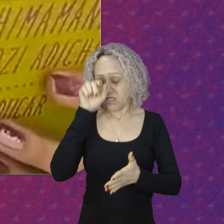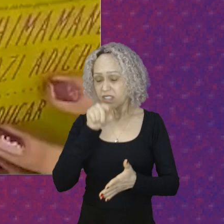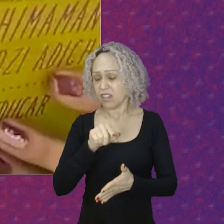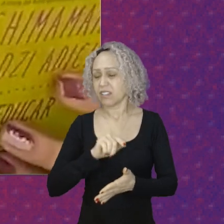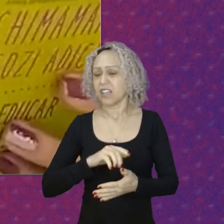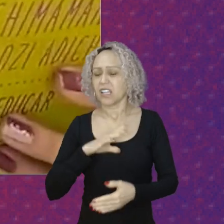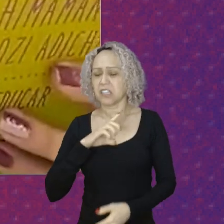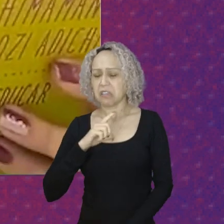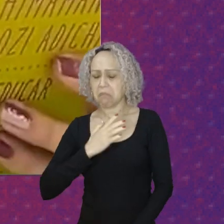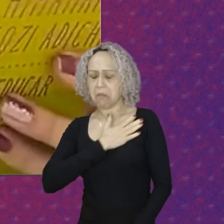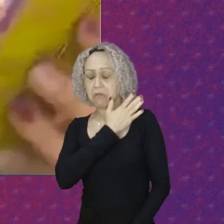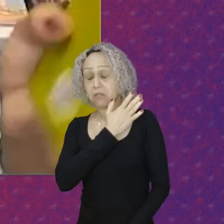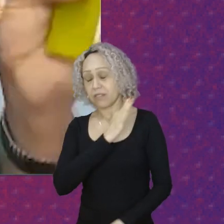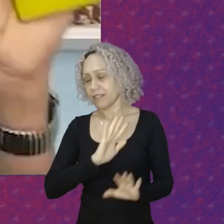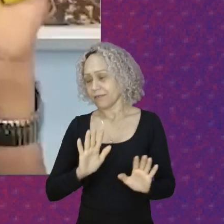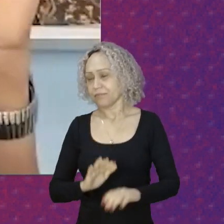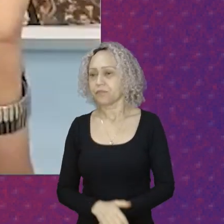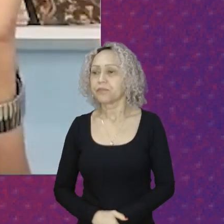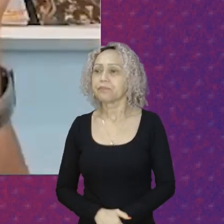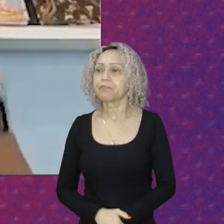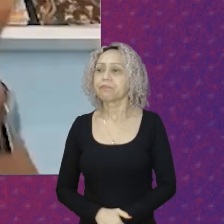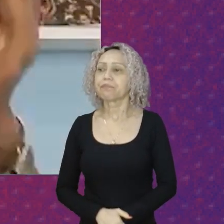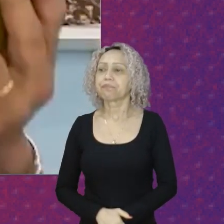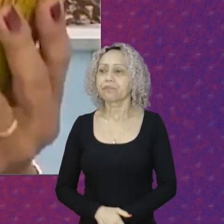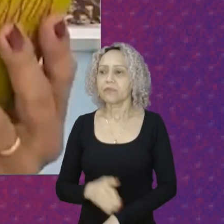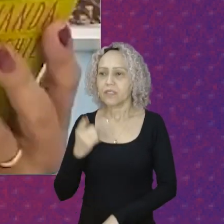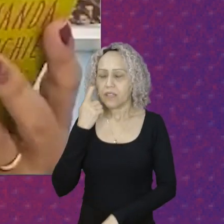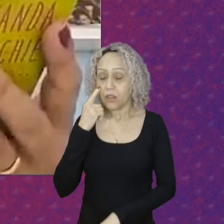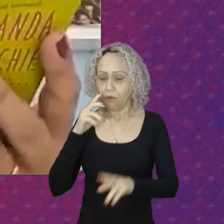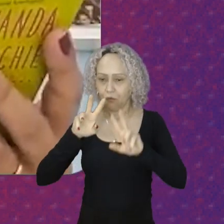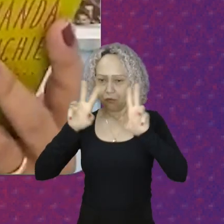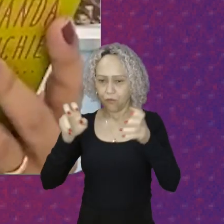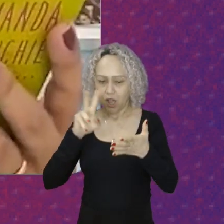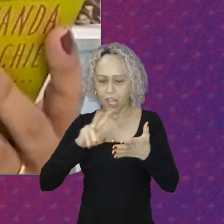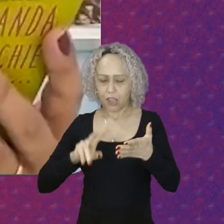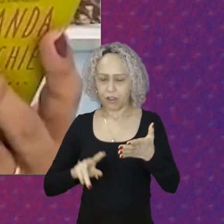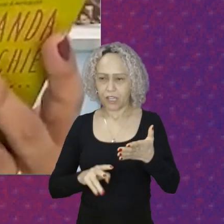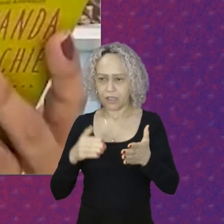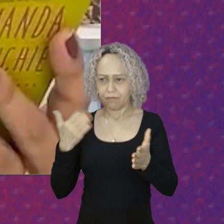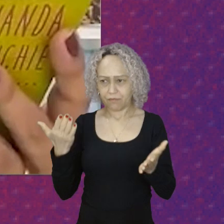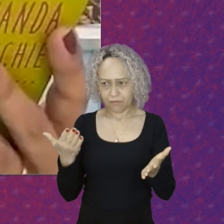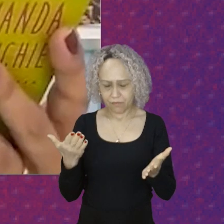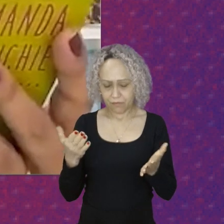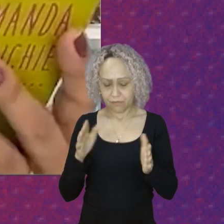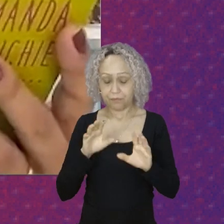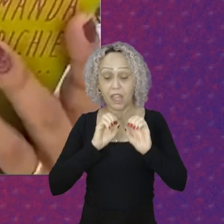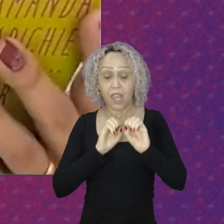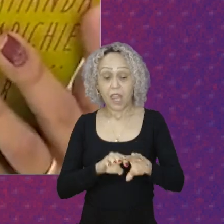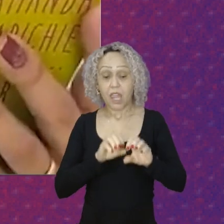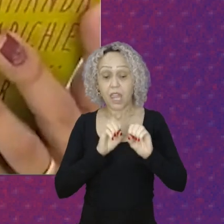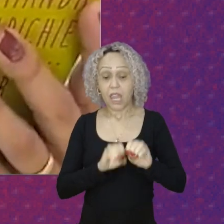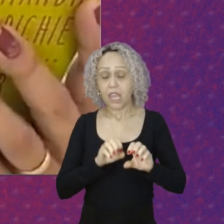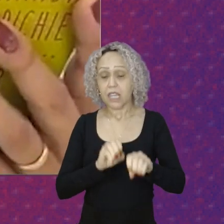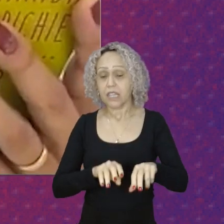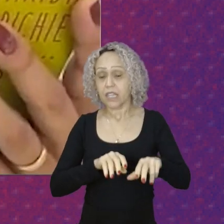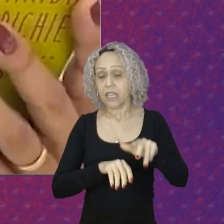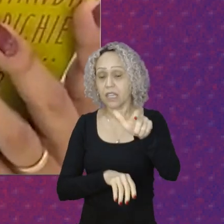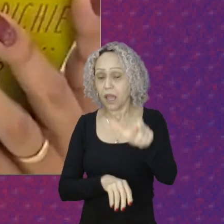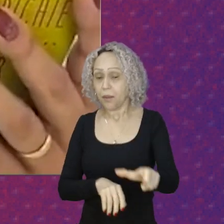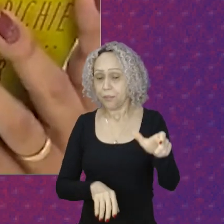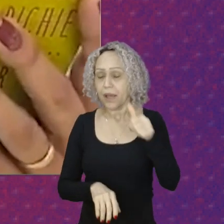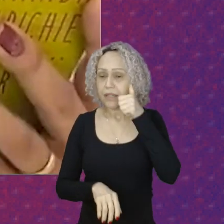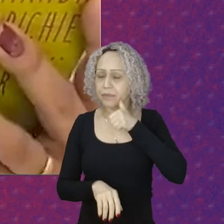bem legal, que está aqui no final do livro, na contracapa. Ensine a ela papéis de gênero, são totalmente